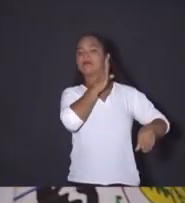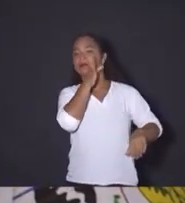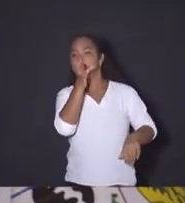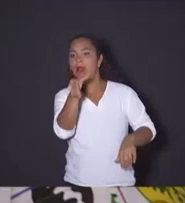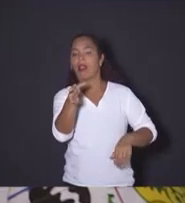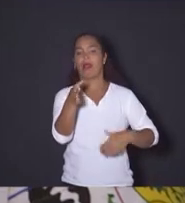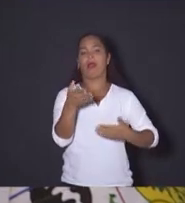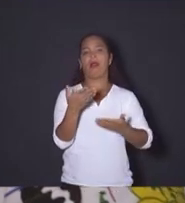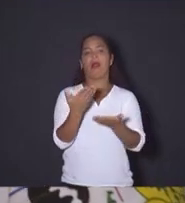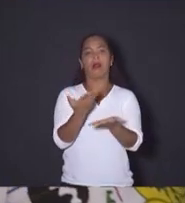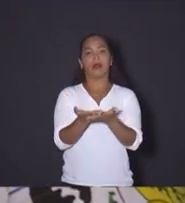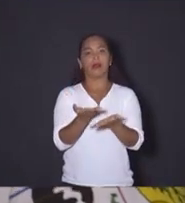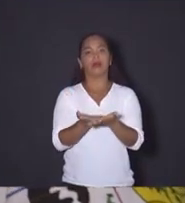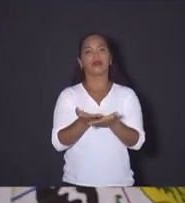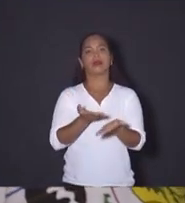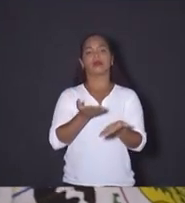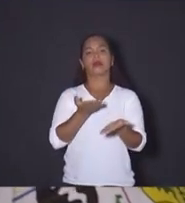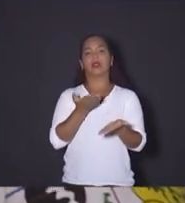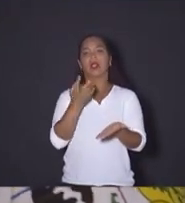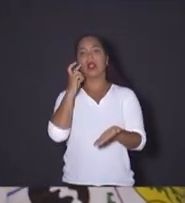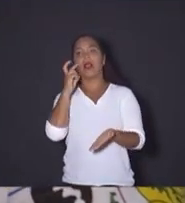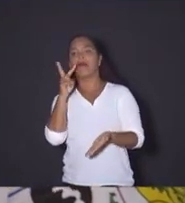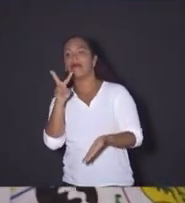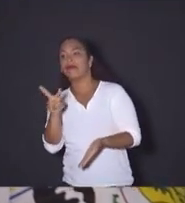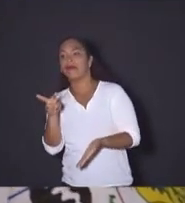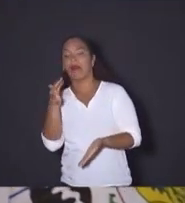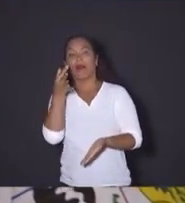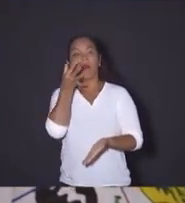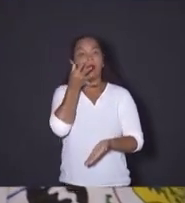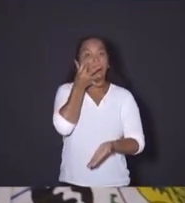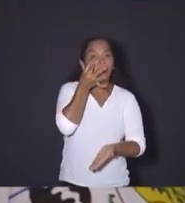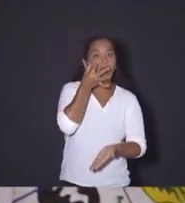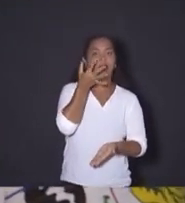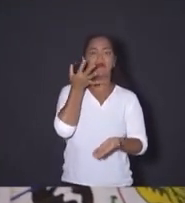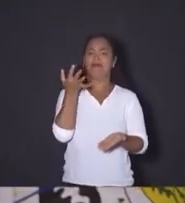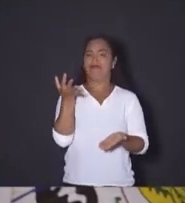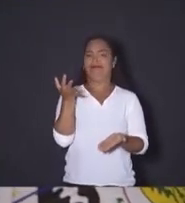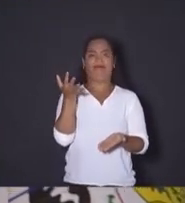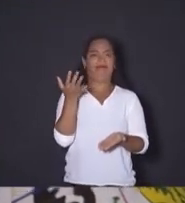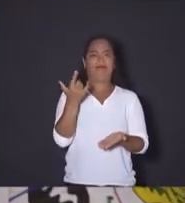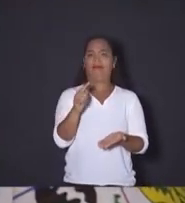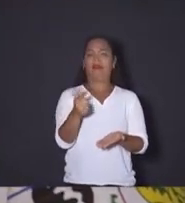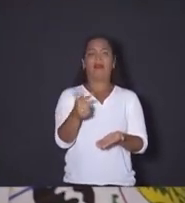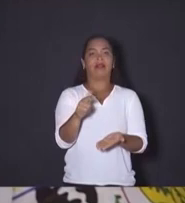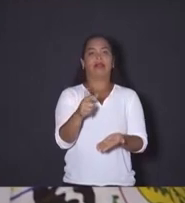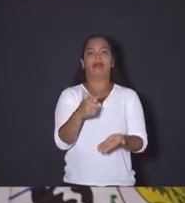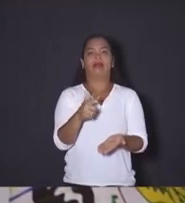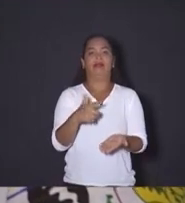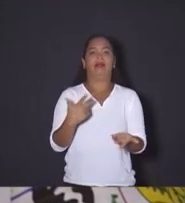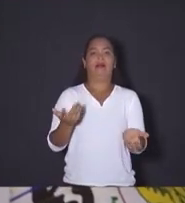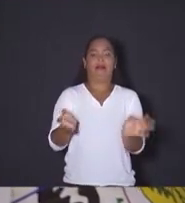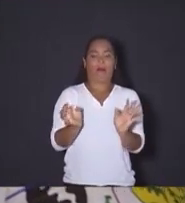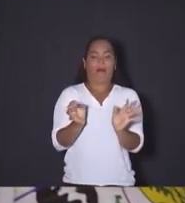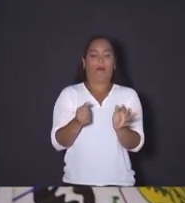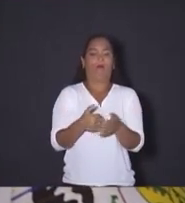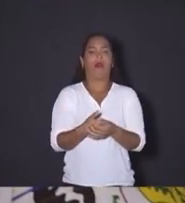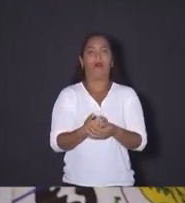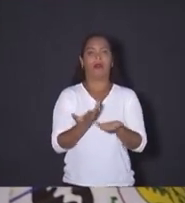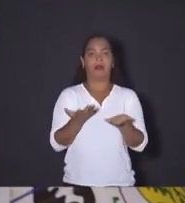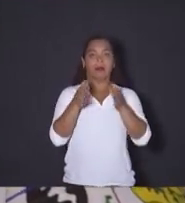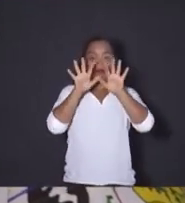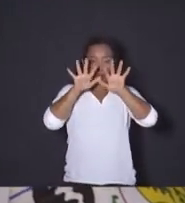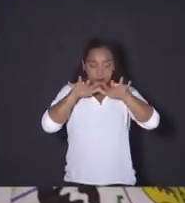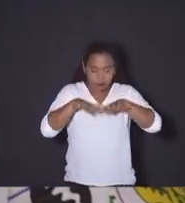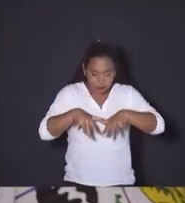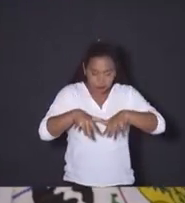estudar vai entrar nos ambientes e ver que não existe nada de extraordinário esse culto à natureza e se